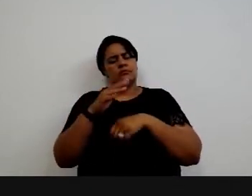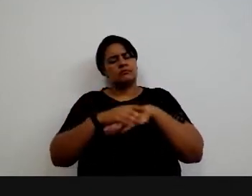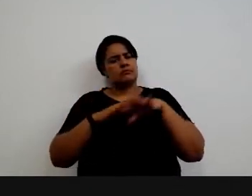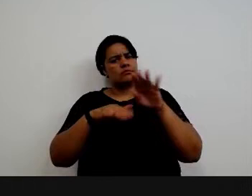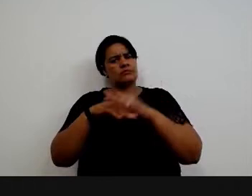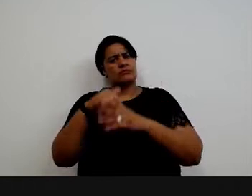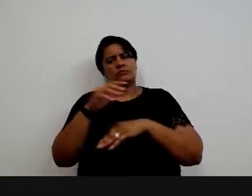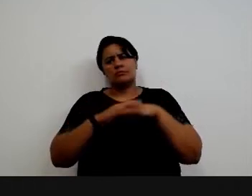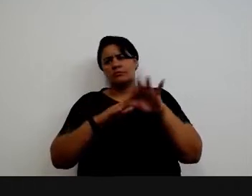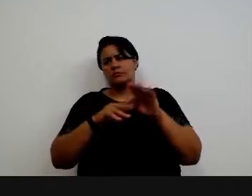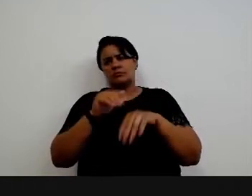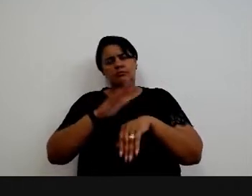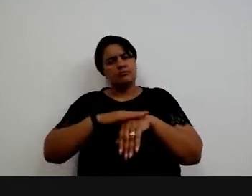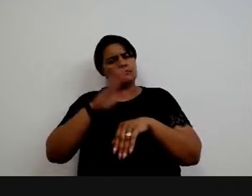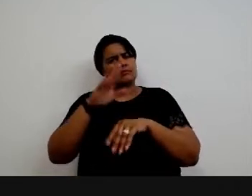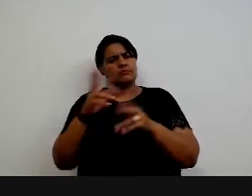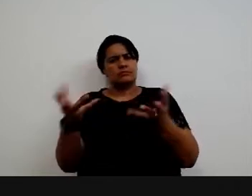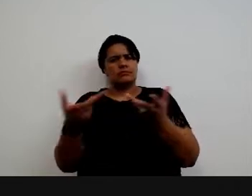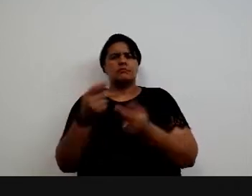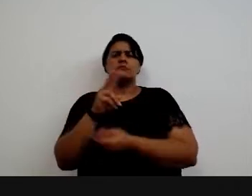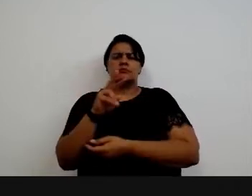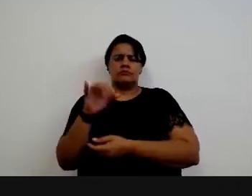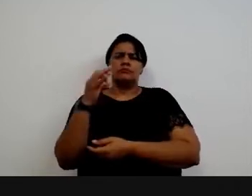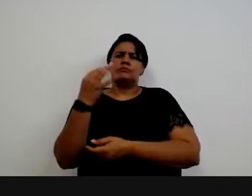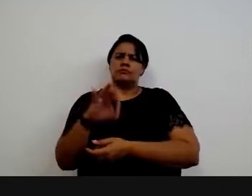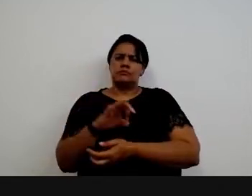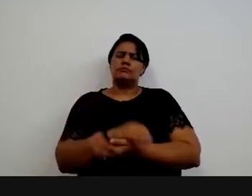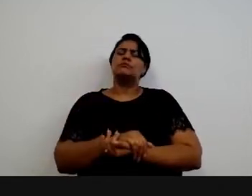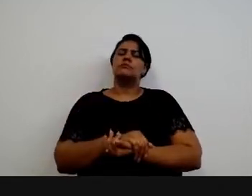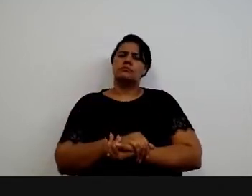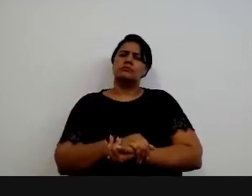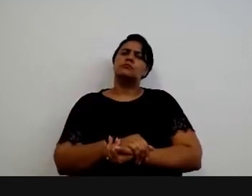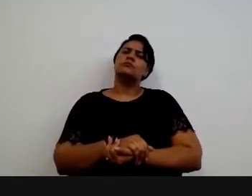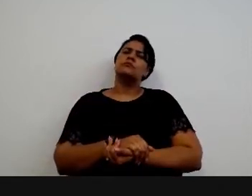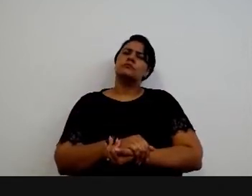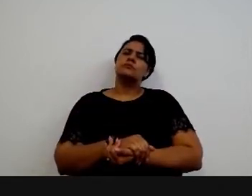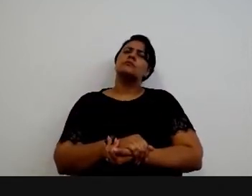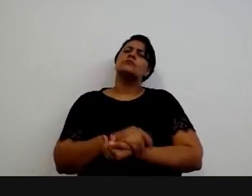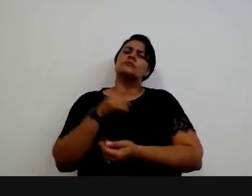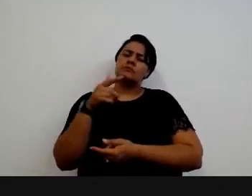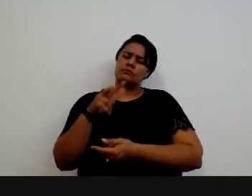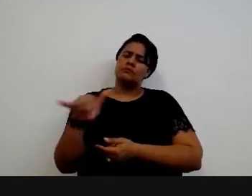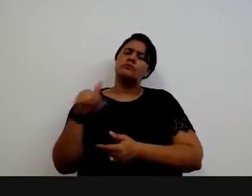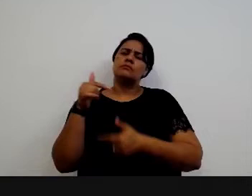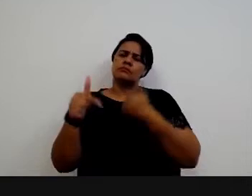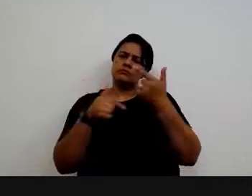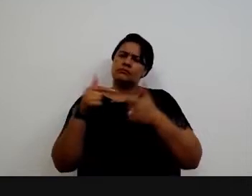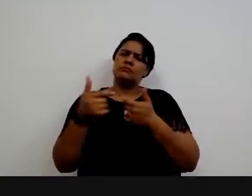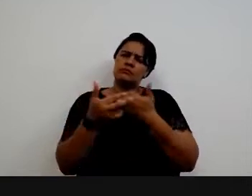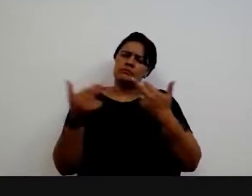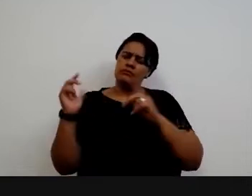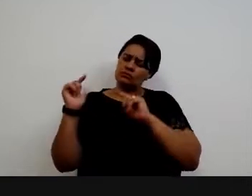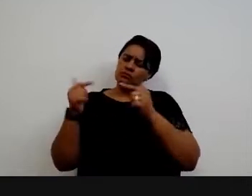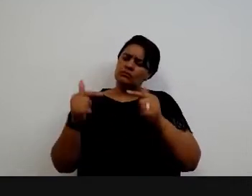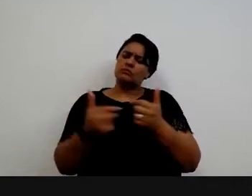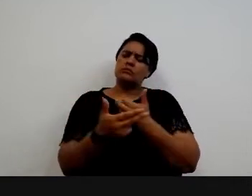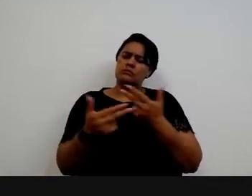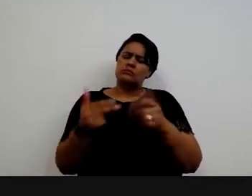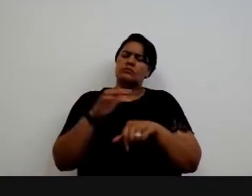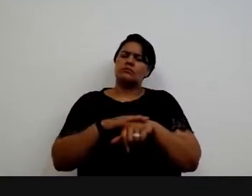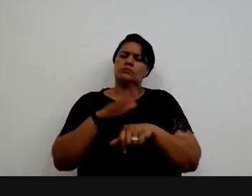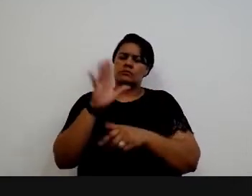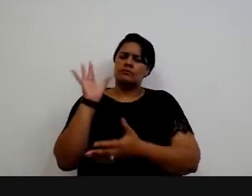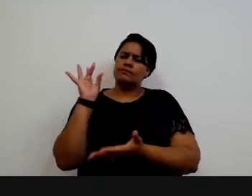vai fiscalizar com mais compromisso, ele vai exercer suas funções tradicionais